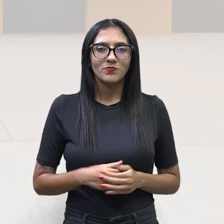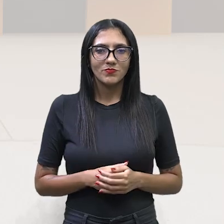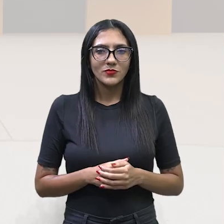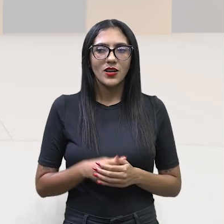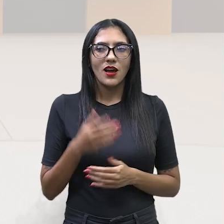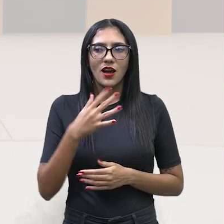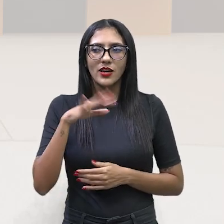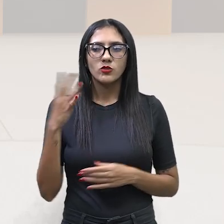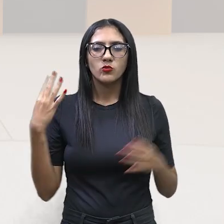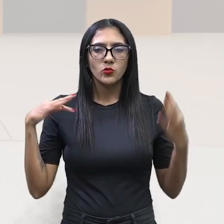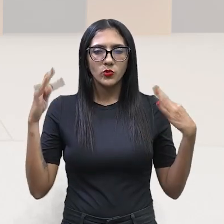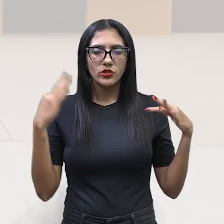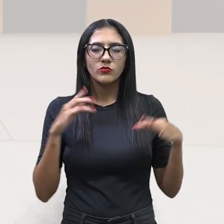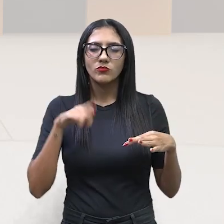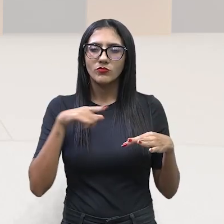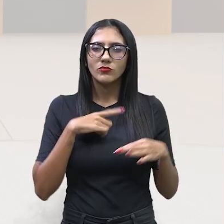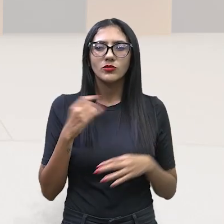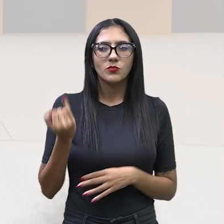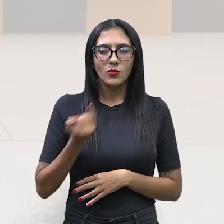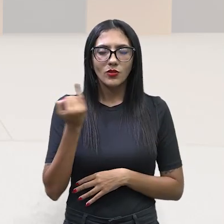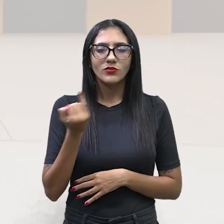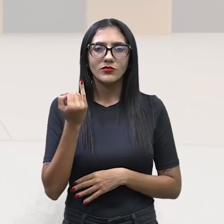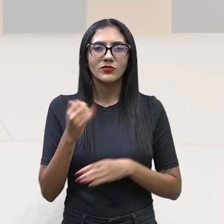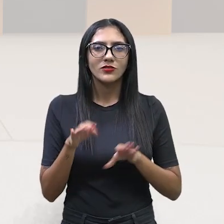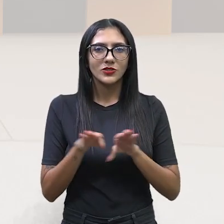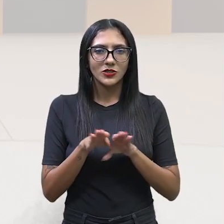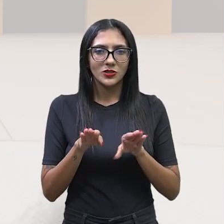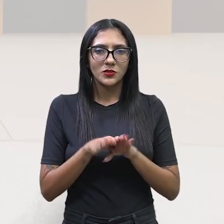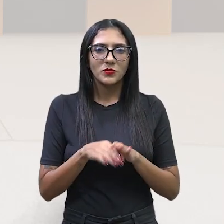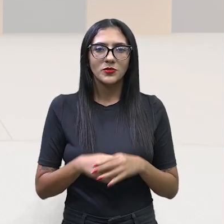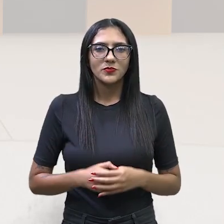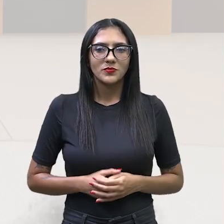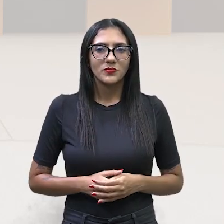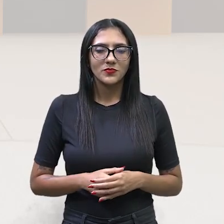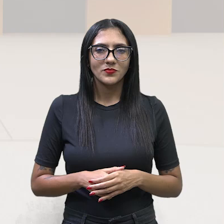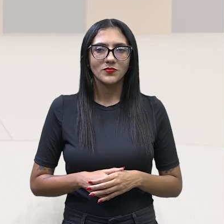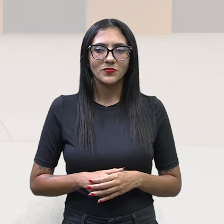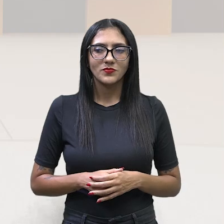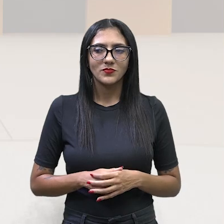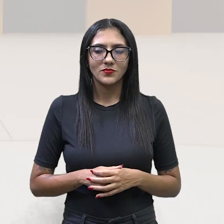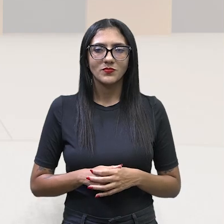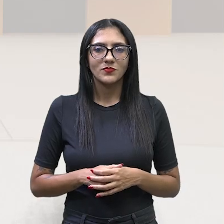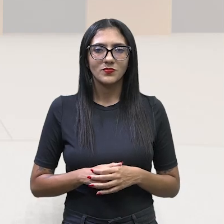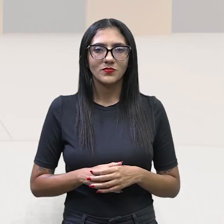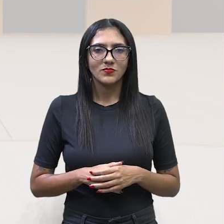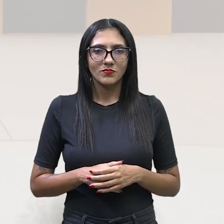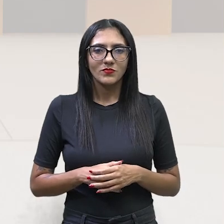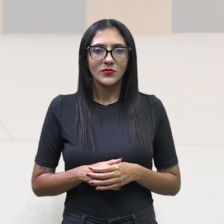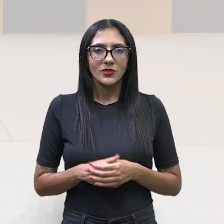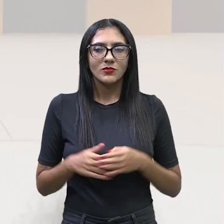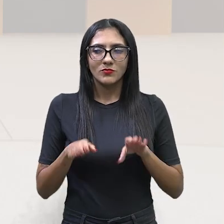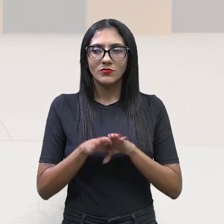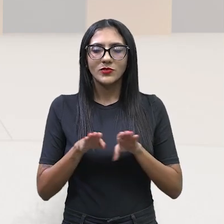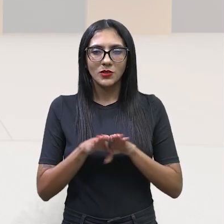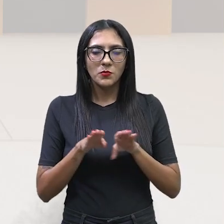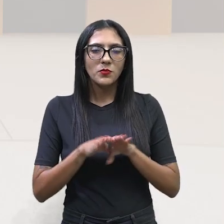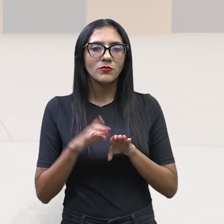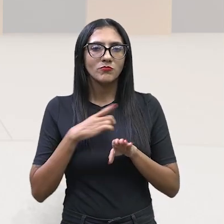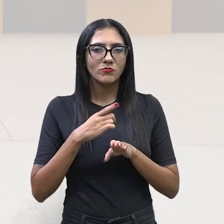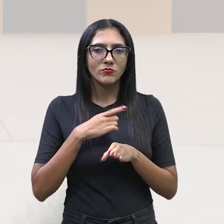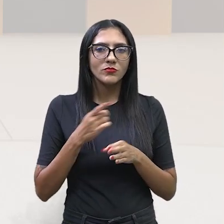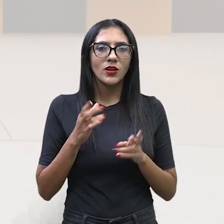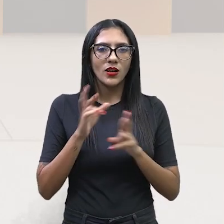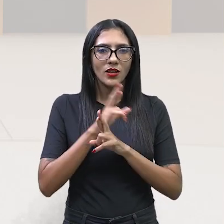áreas bastante promissoras. E são áreas que provavelmente são ocupações que provavelmente não deixarão de